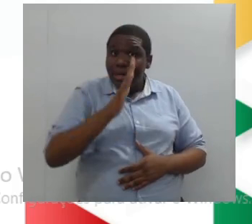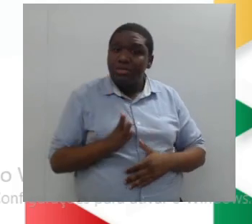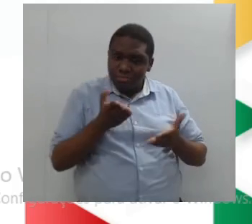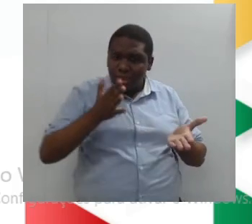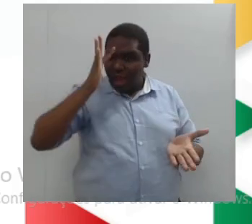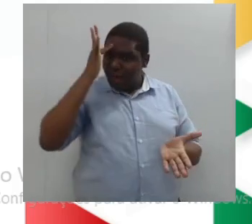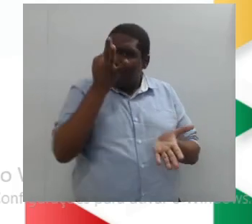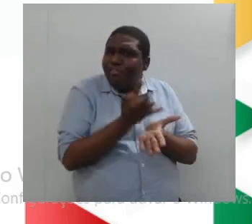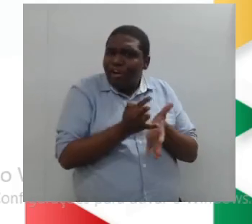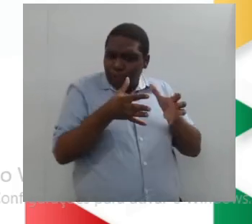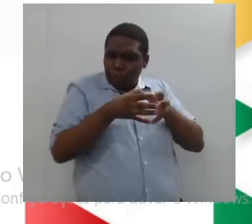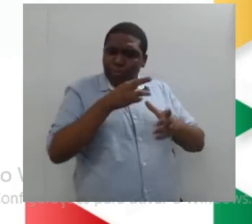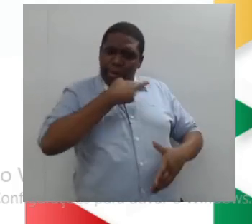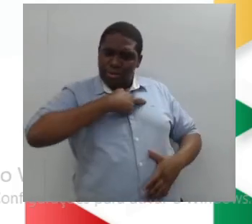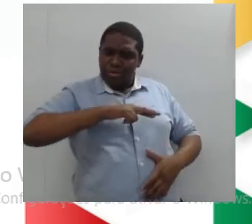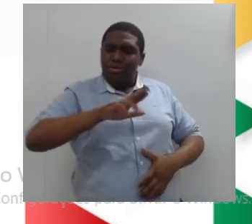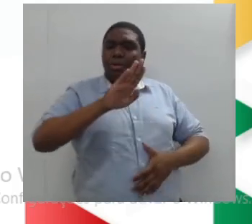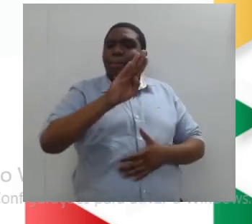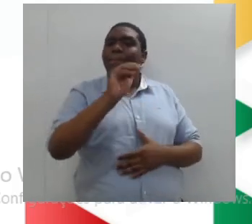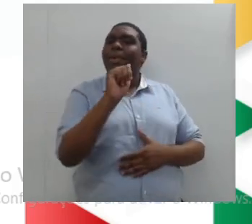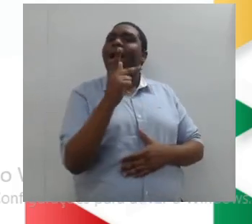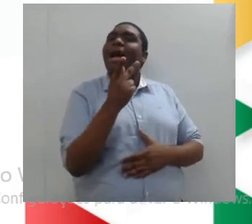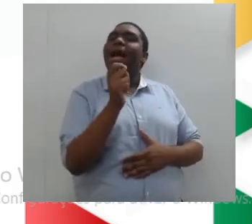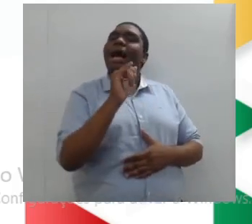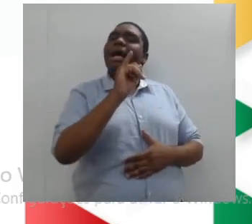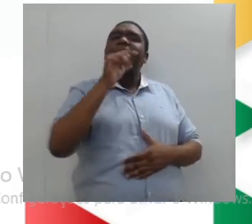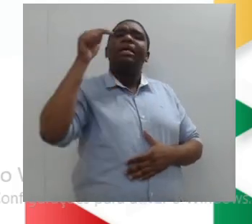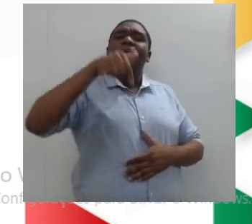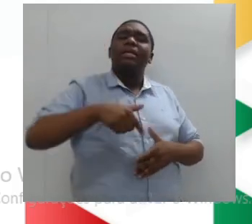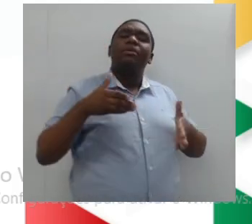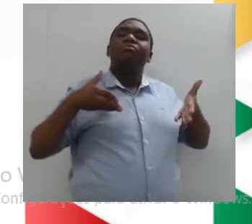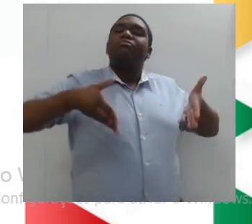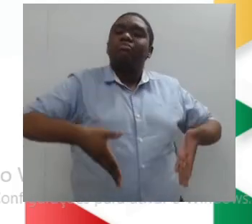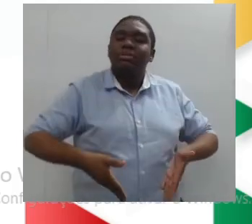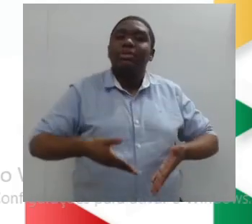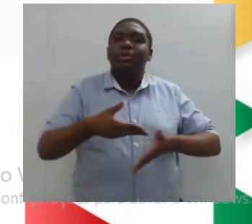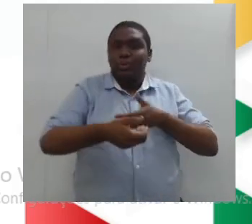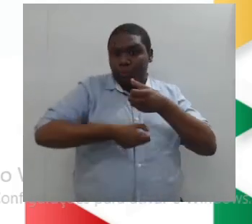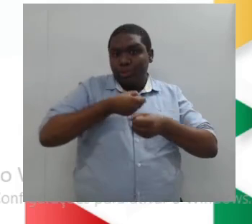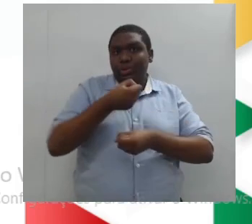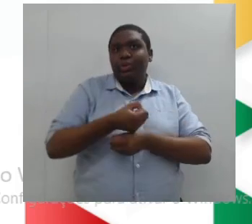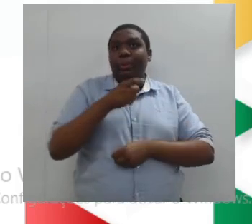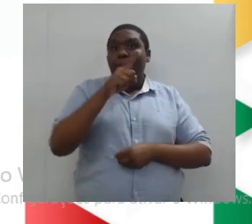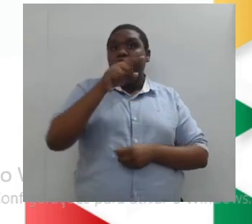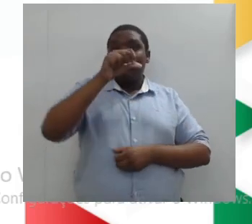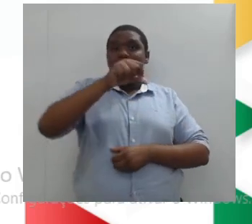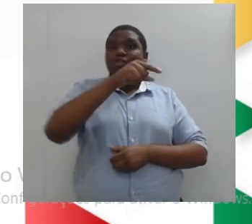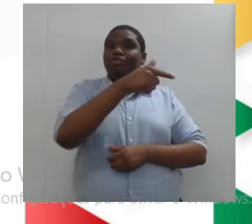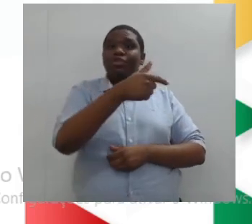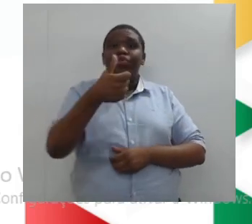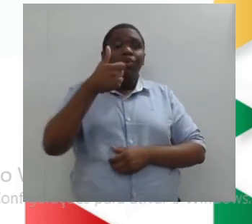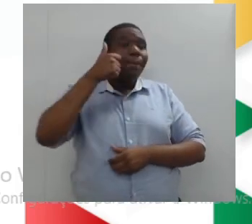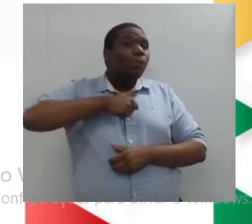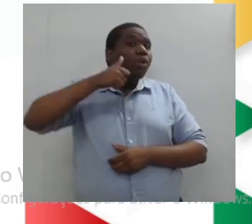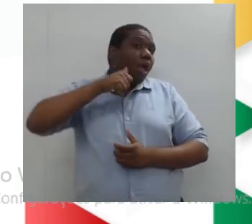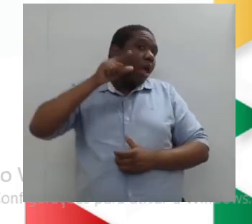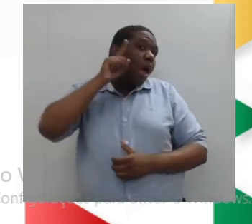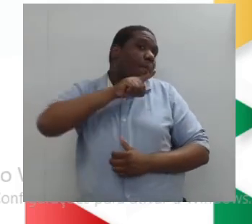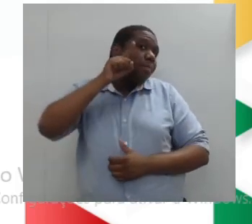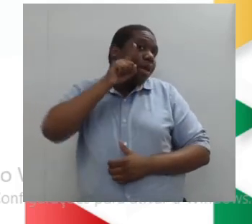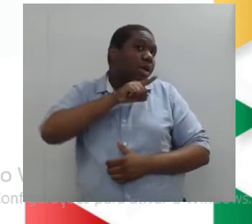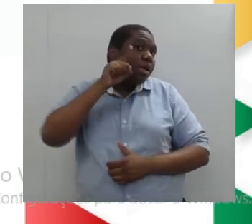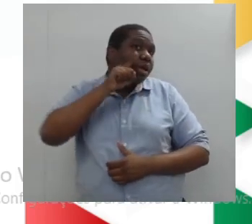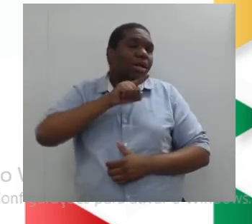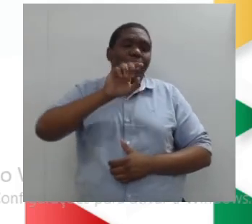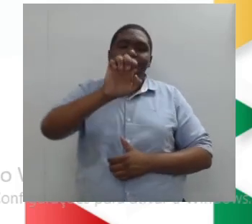em 1921, através da pioneira Bahá'í americana Eleonora